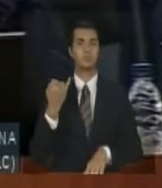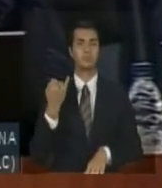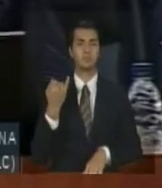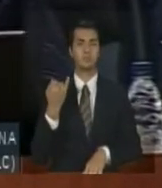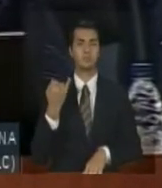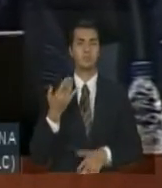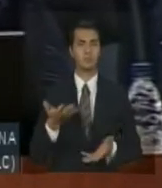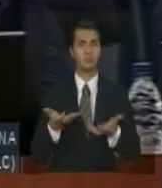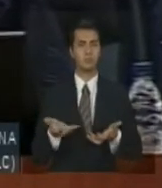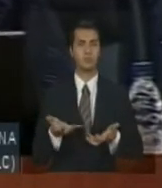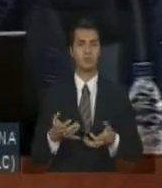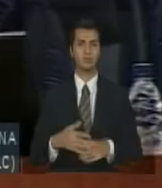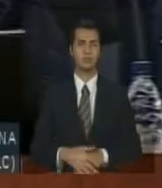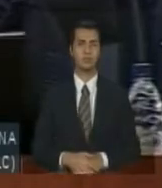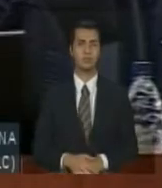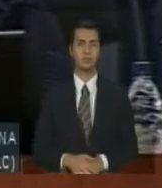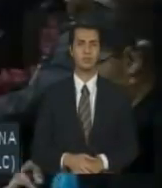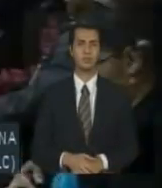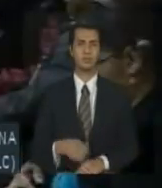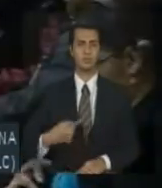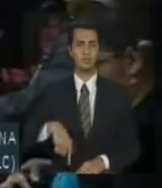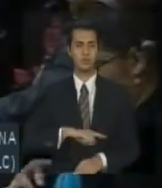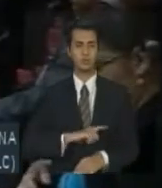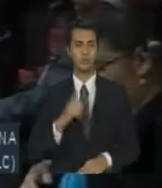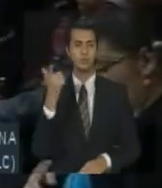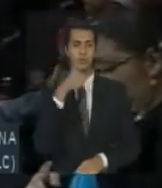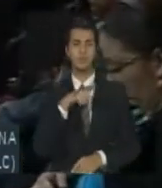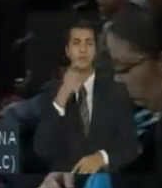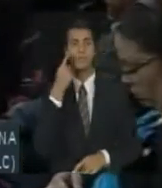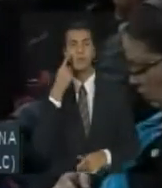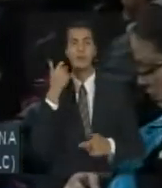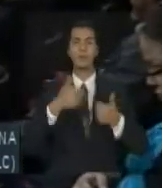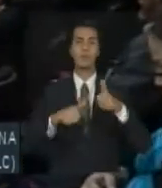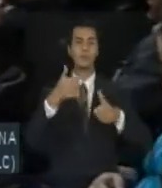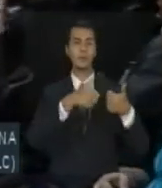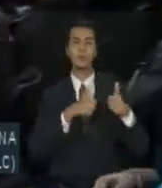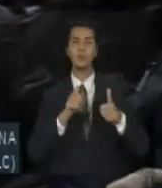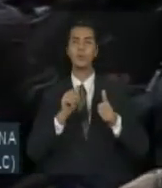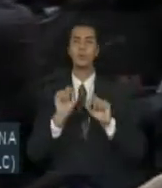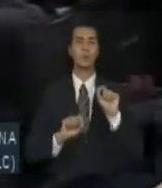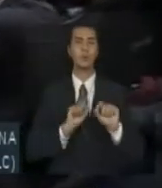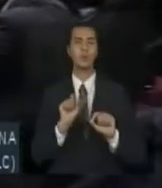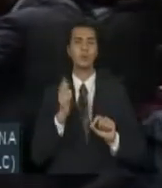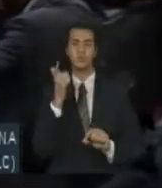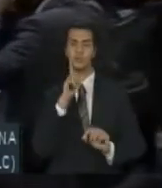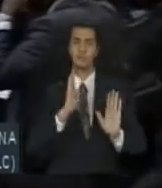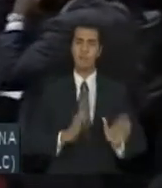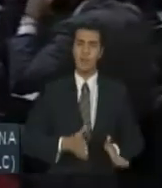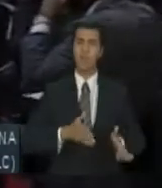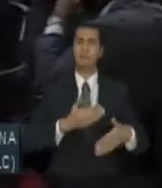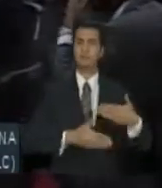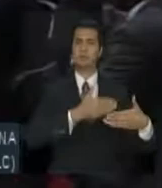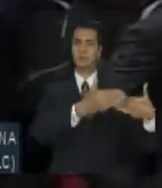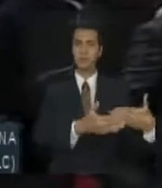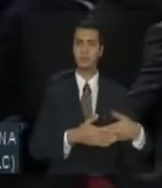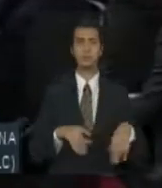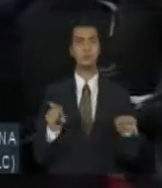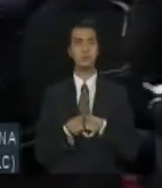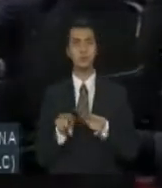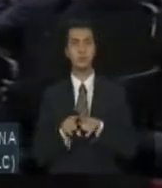relevância para fazermos um balanço dos avanços e, sobretudo,